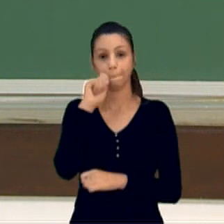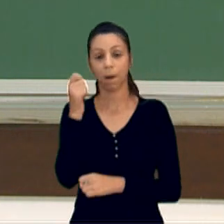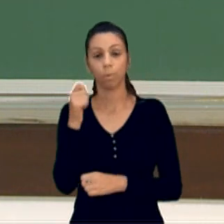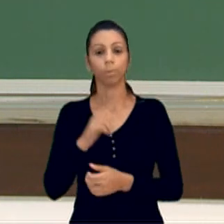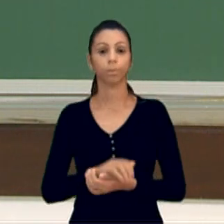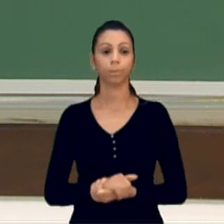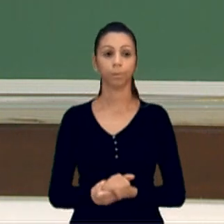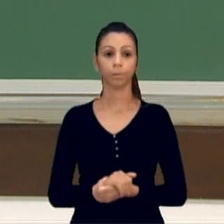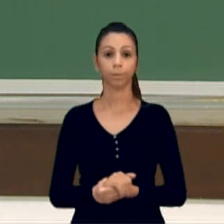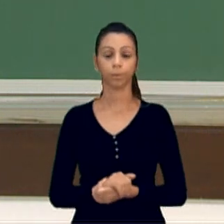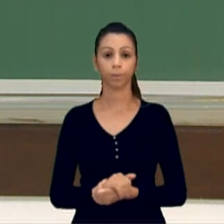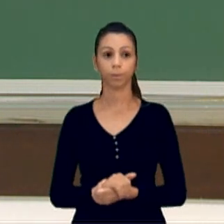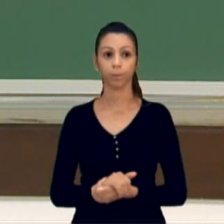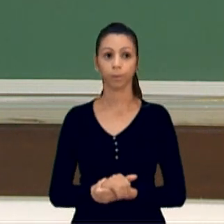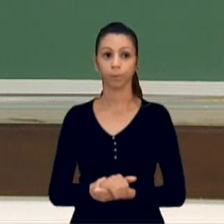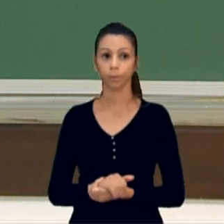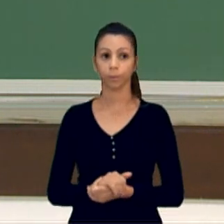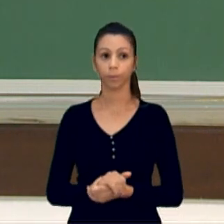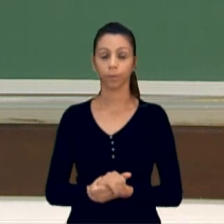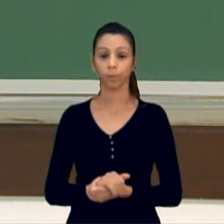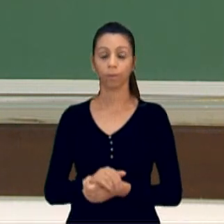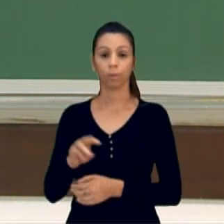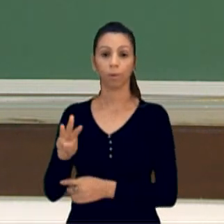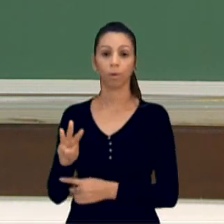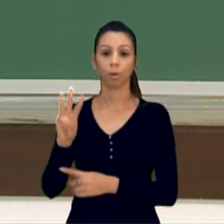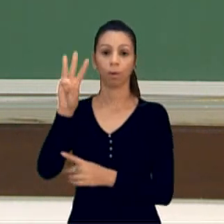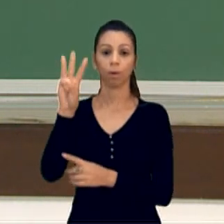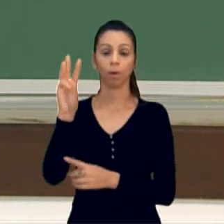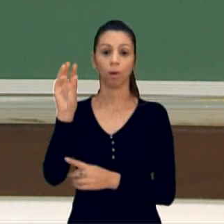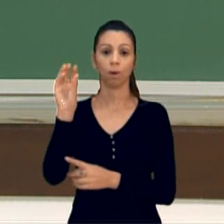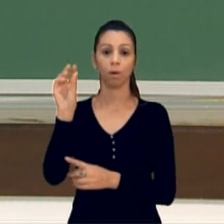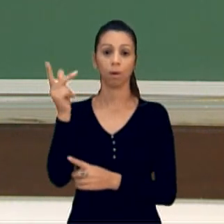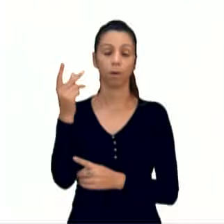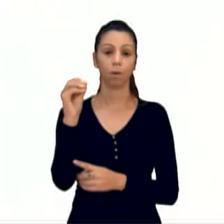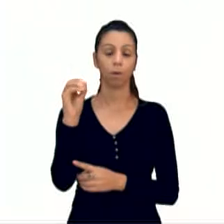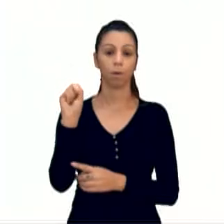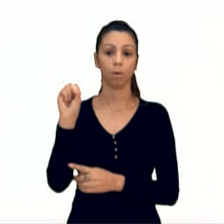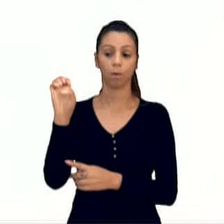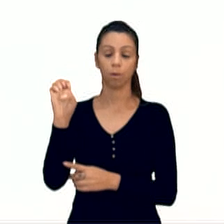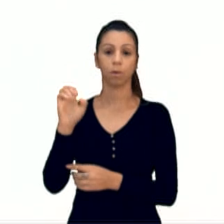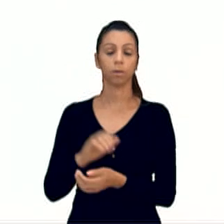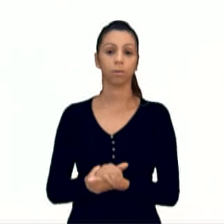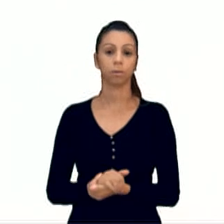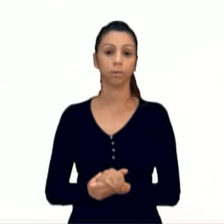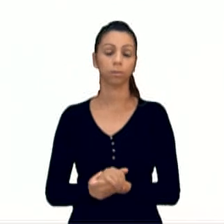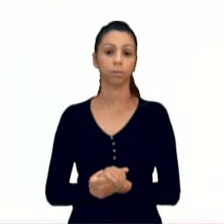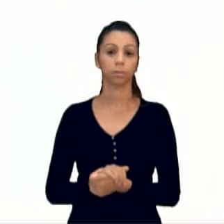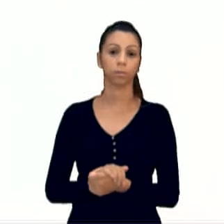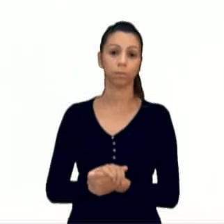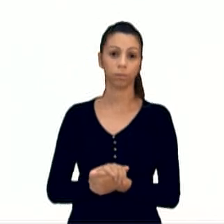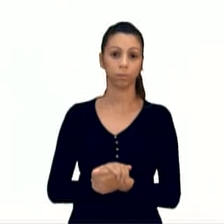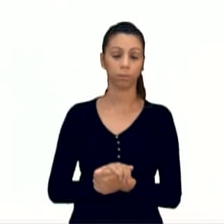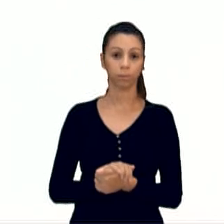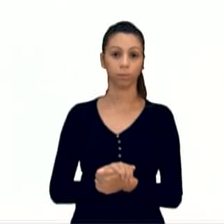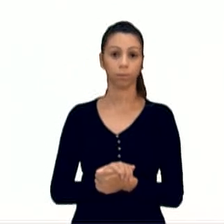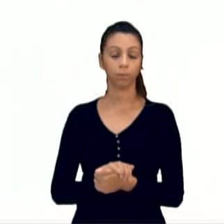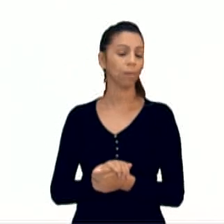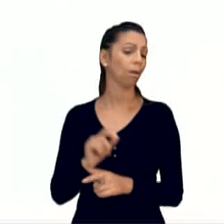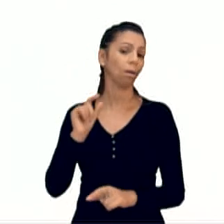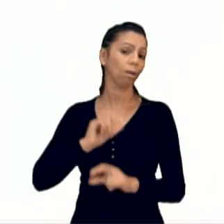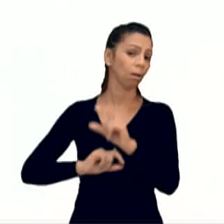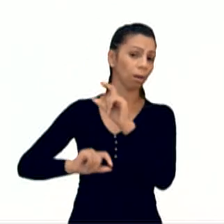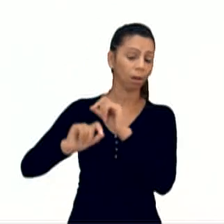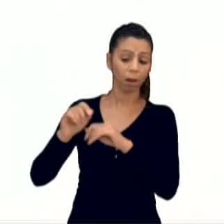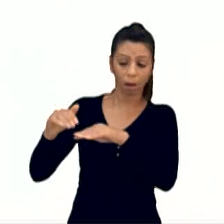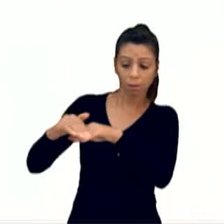E agora o whose. Lembra que o whose indica sempre posse. Então eu digo, whose shoes are these? De quem são